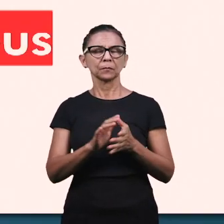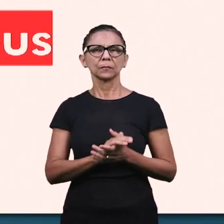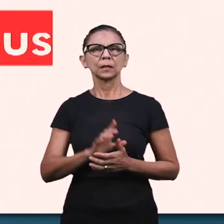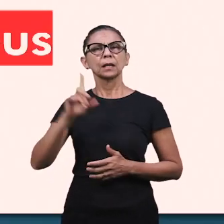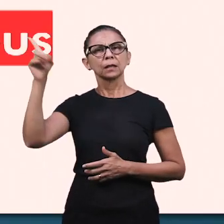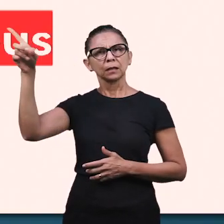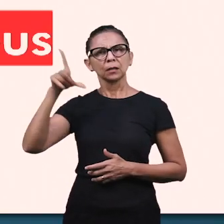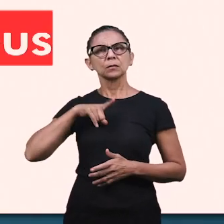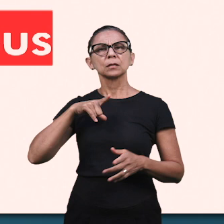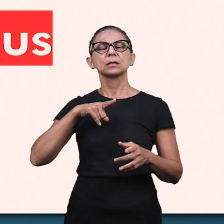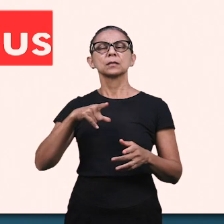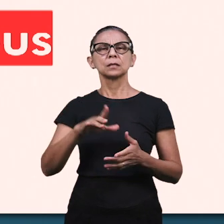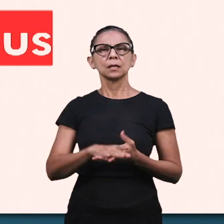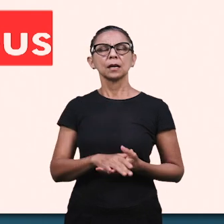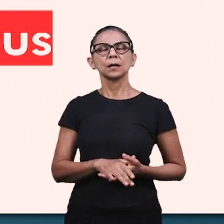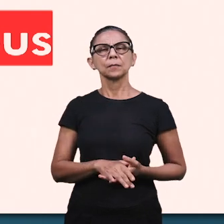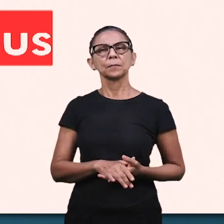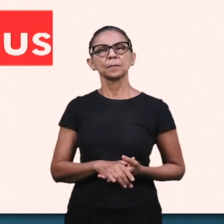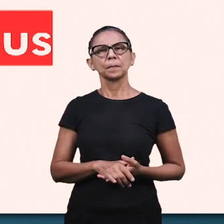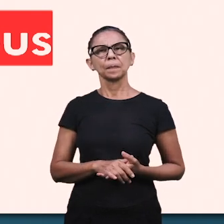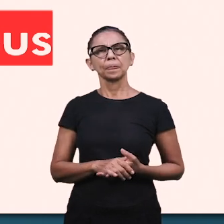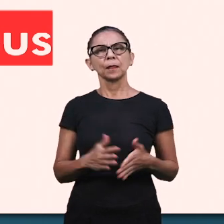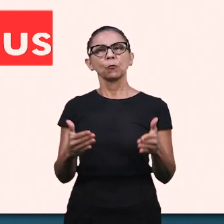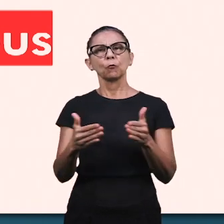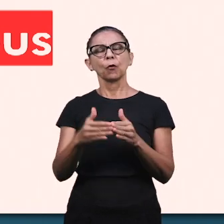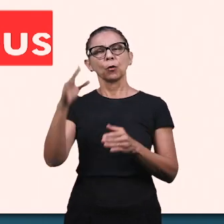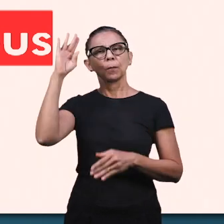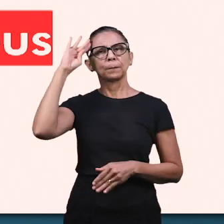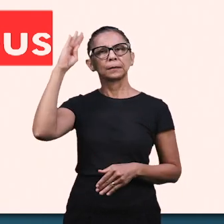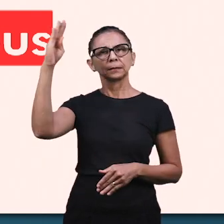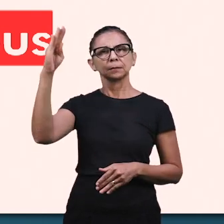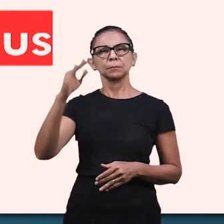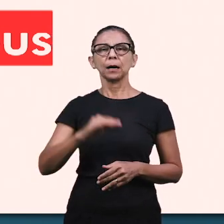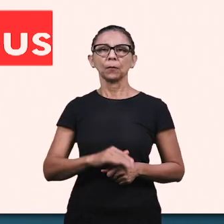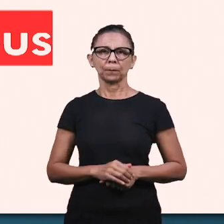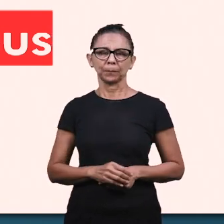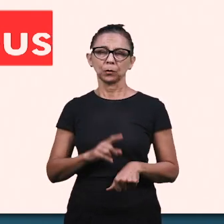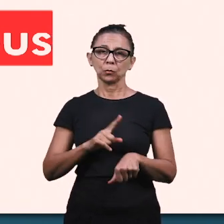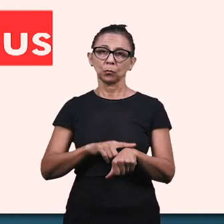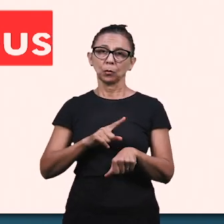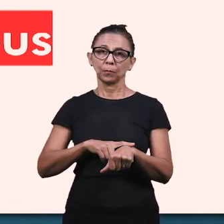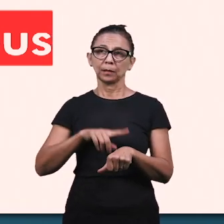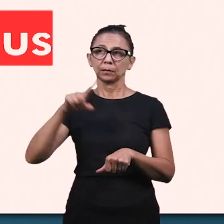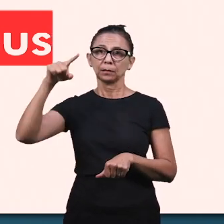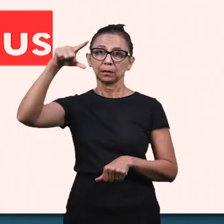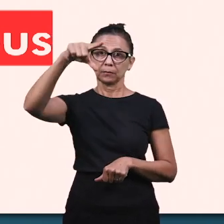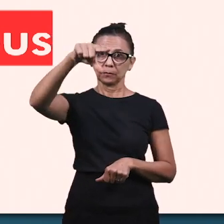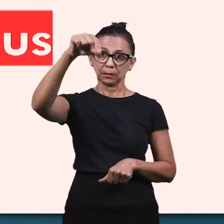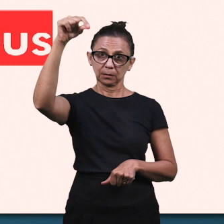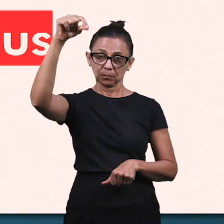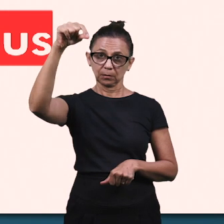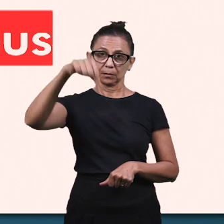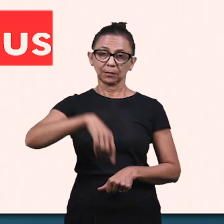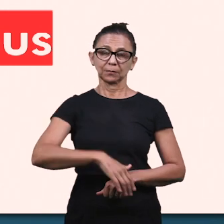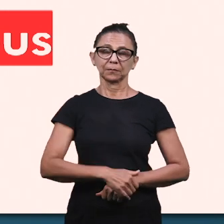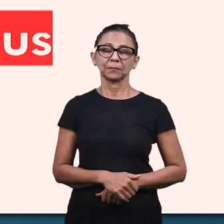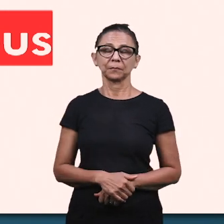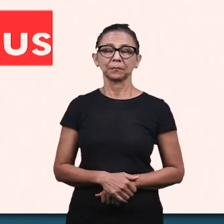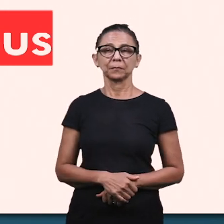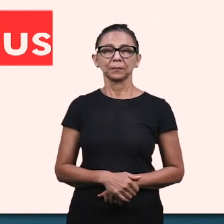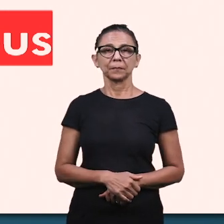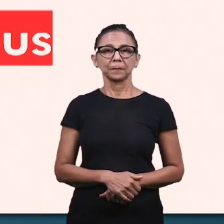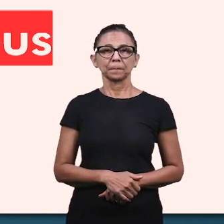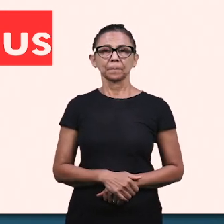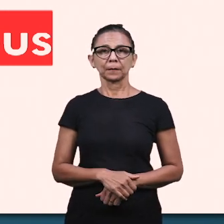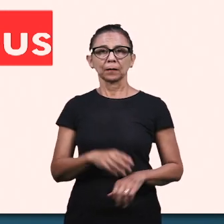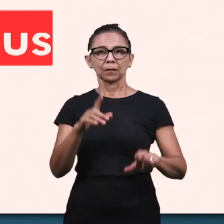pergunta é a seguinte: Deus tem um propósito principal a partir do momento que você foi eleito. E aí a primeira